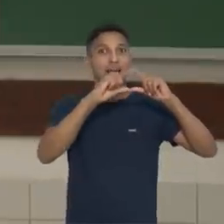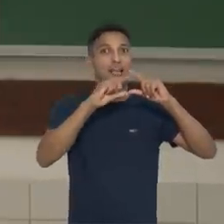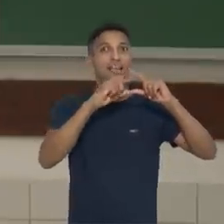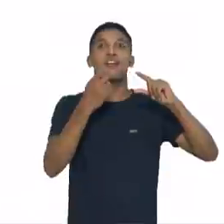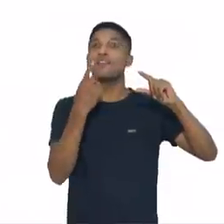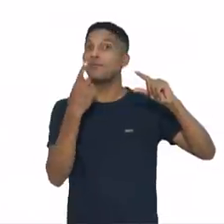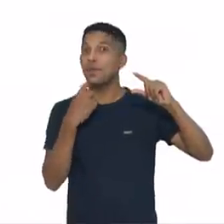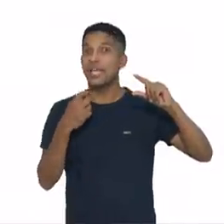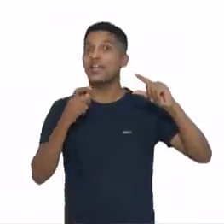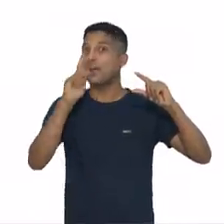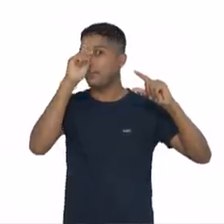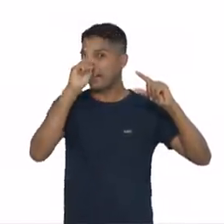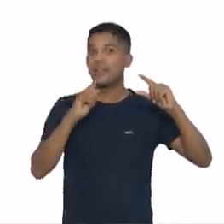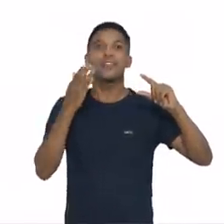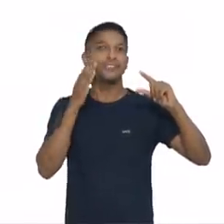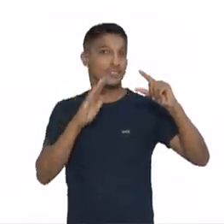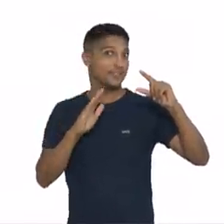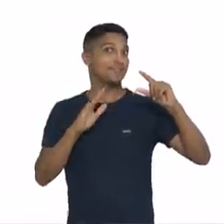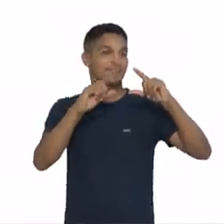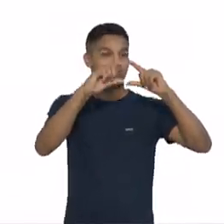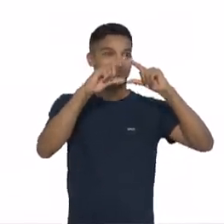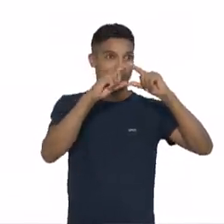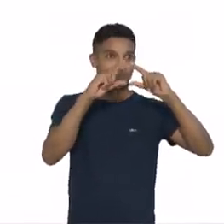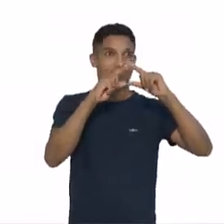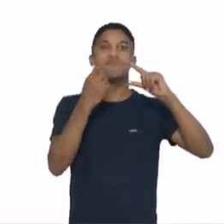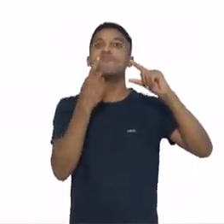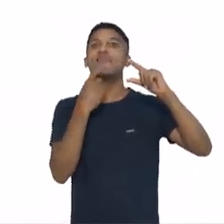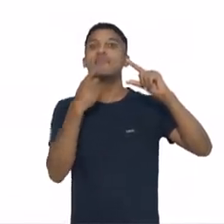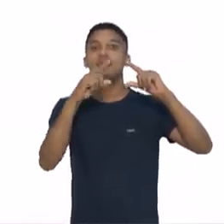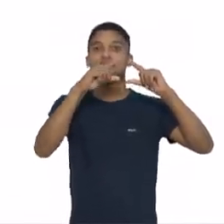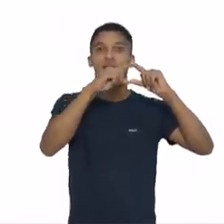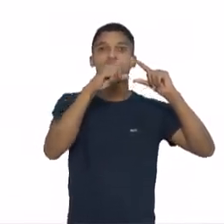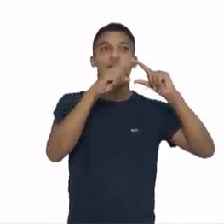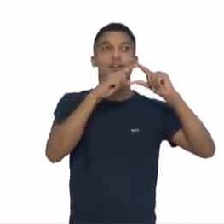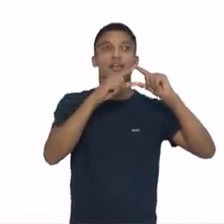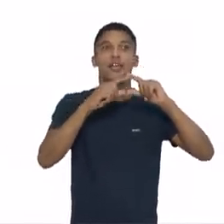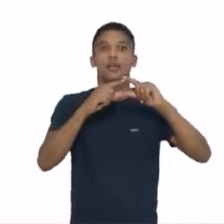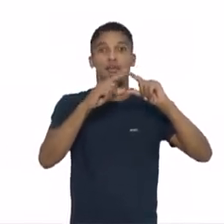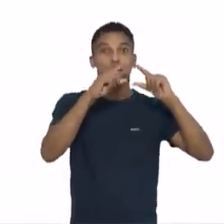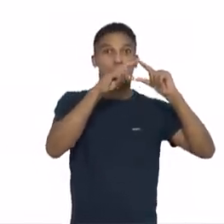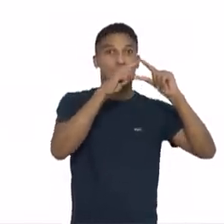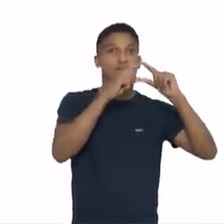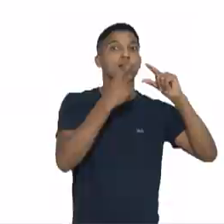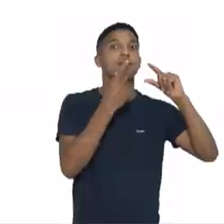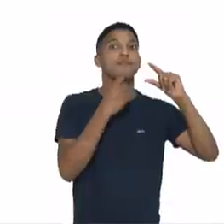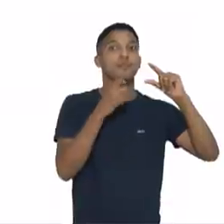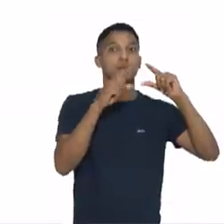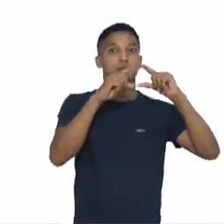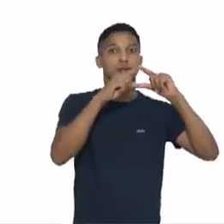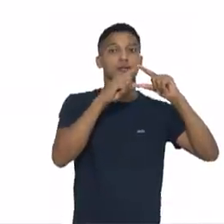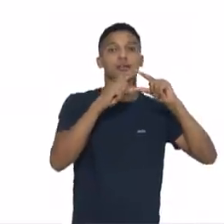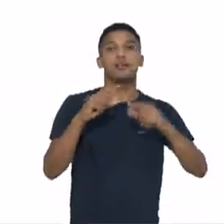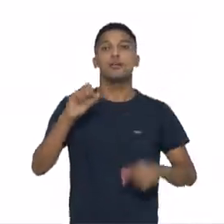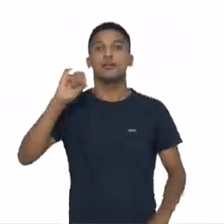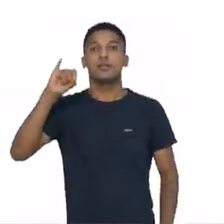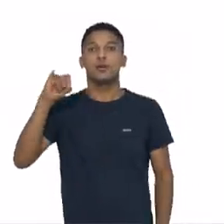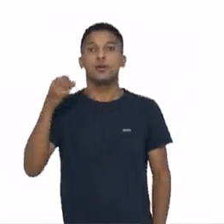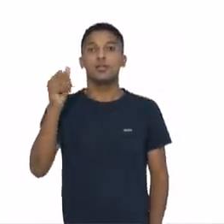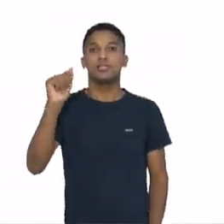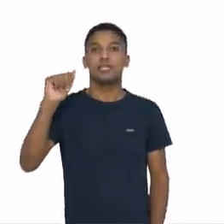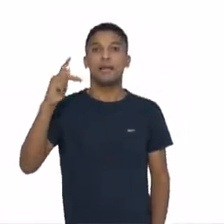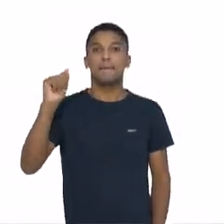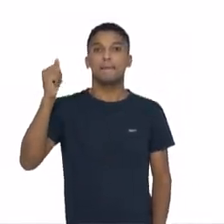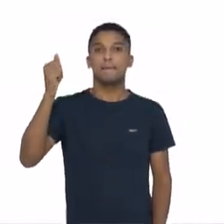Então, opção, triângulo vermelho. O Japão, por causa das técnicas dos bonecos, e a Europa com artistas